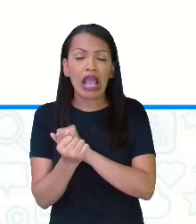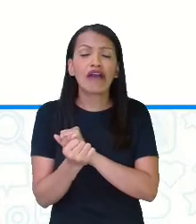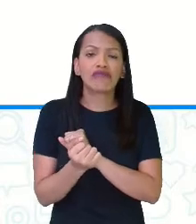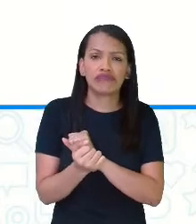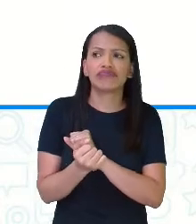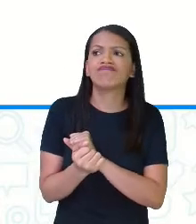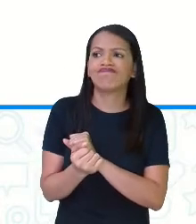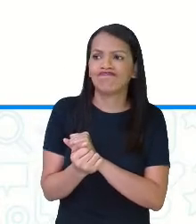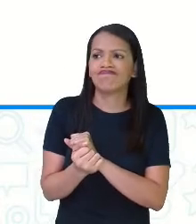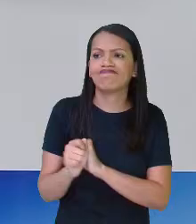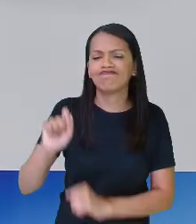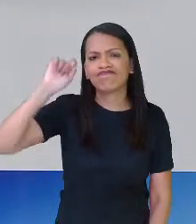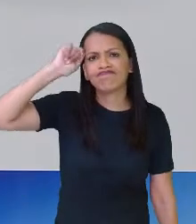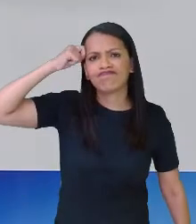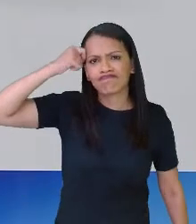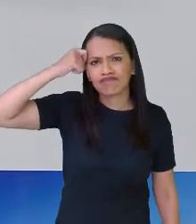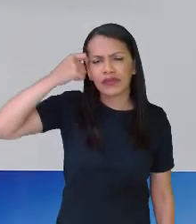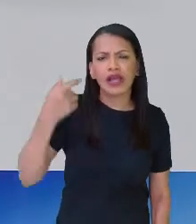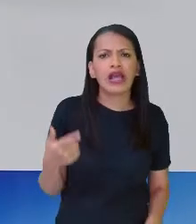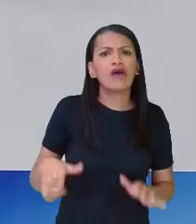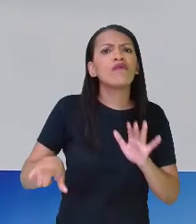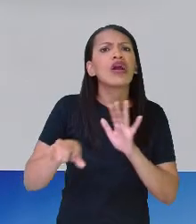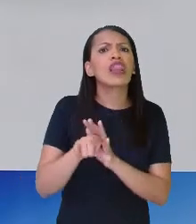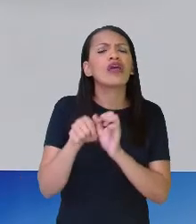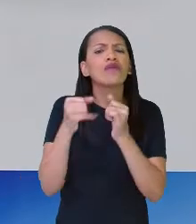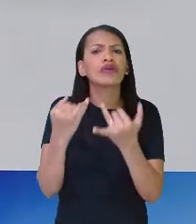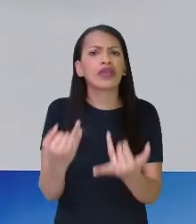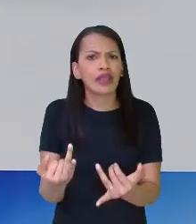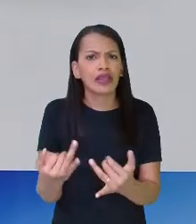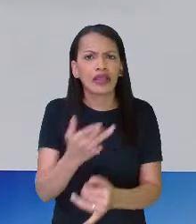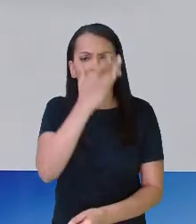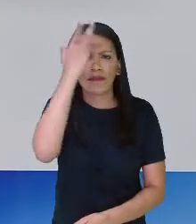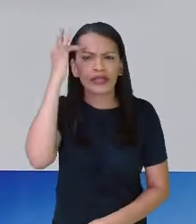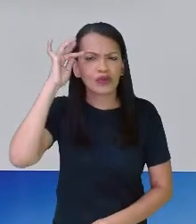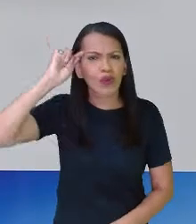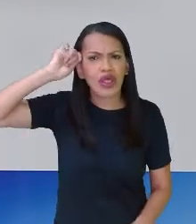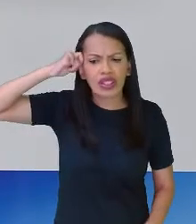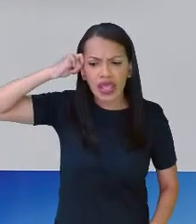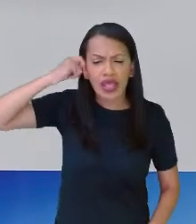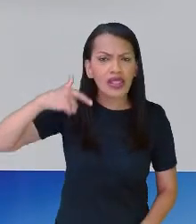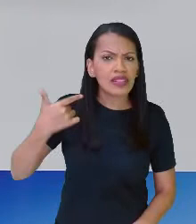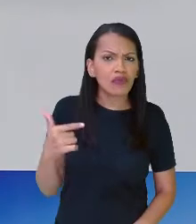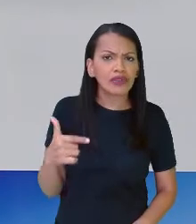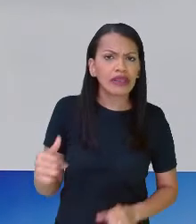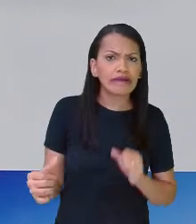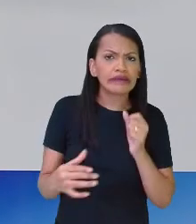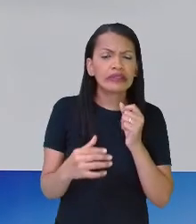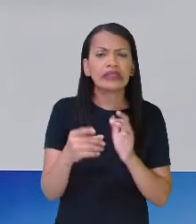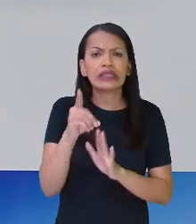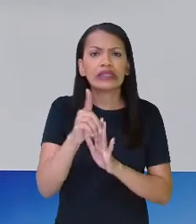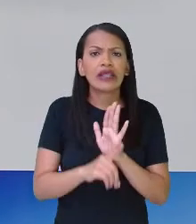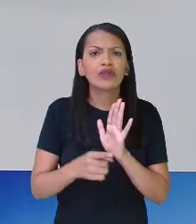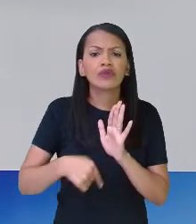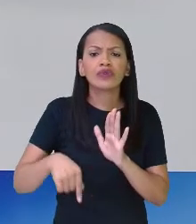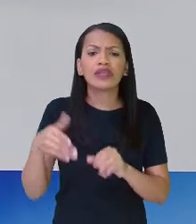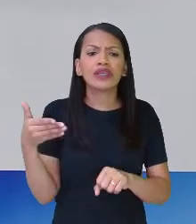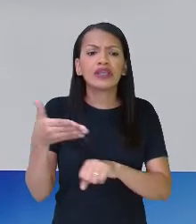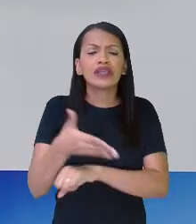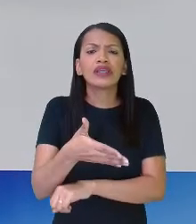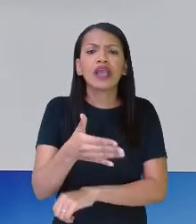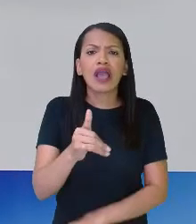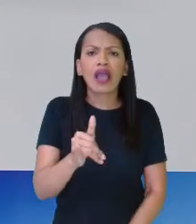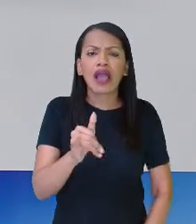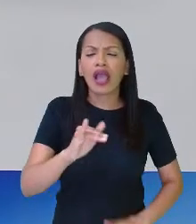libertos. O que é que essa lei está dizendo, gente? Que as pessoas que são negras não têm direito a ir para a escola. Simples assim.